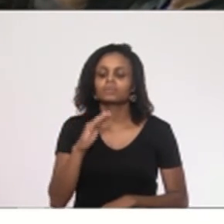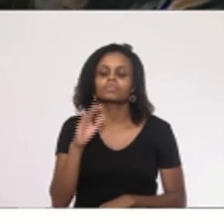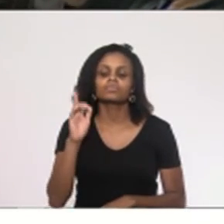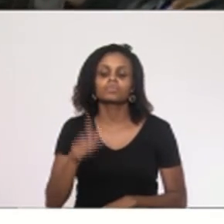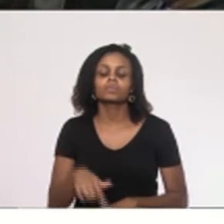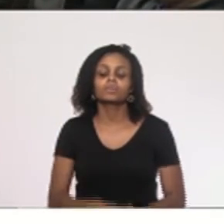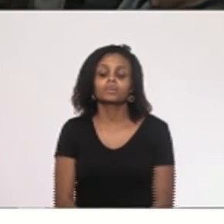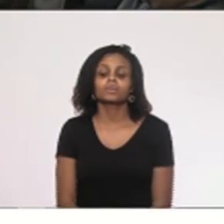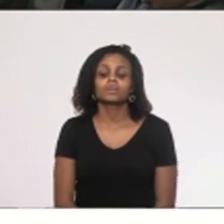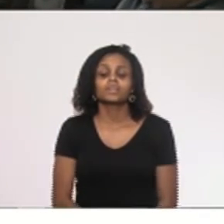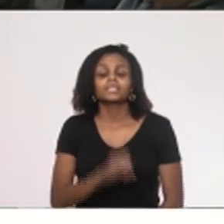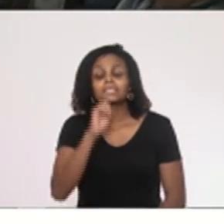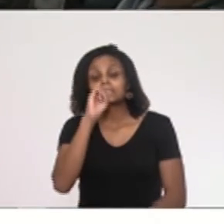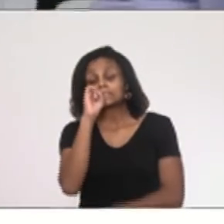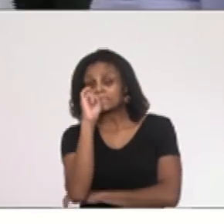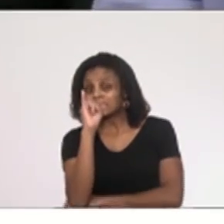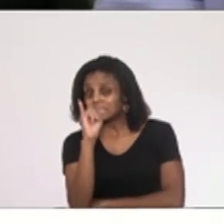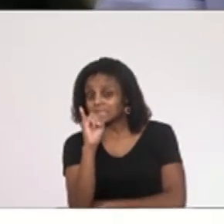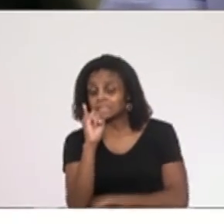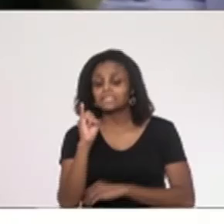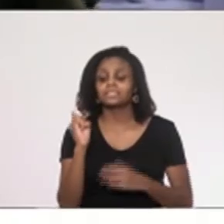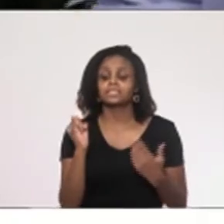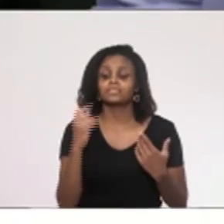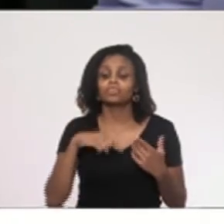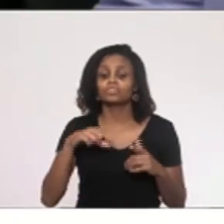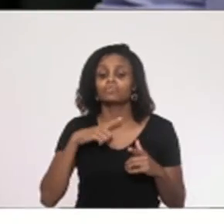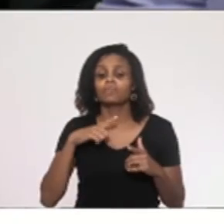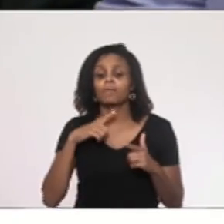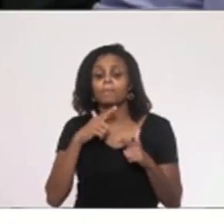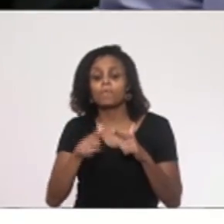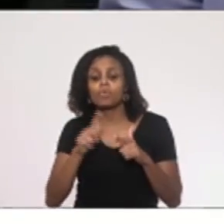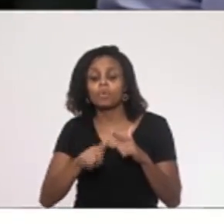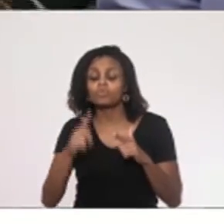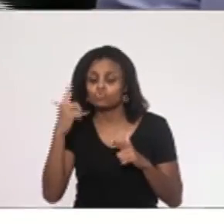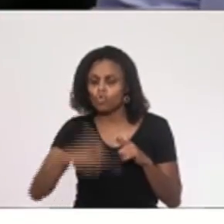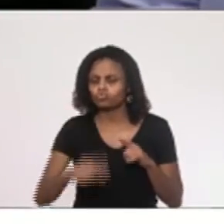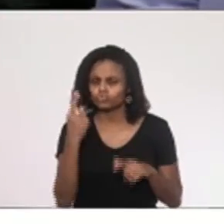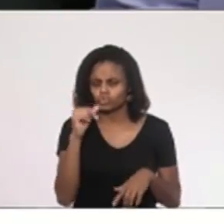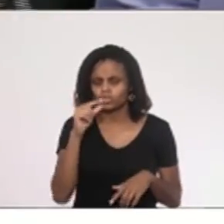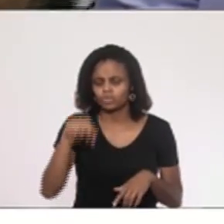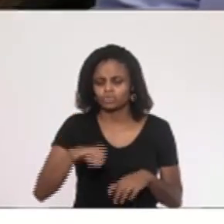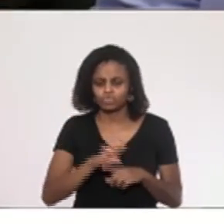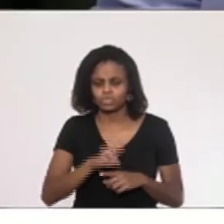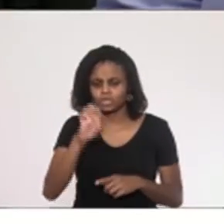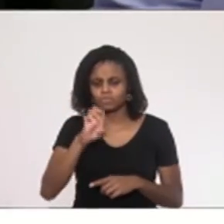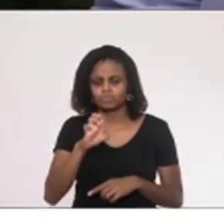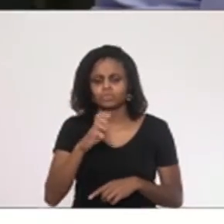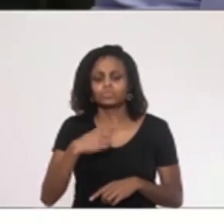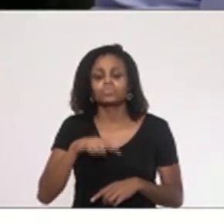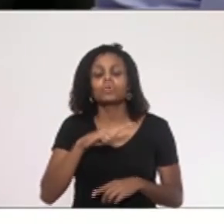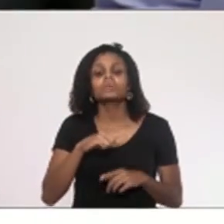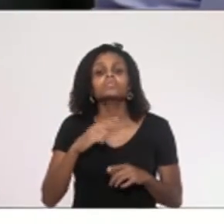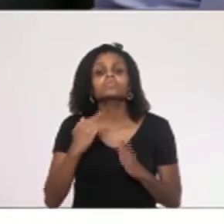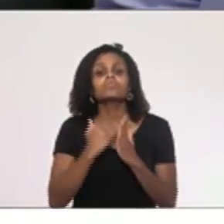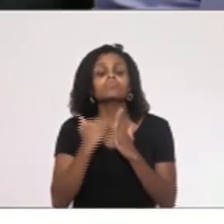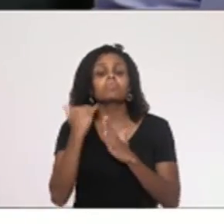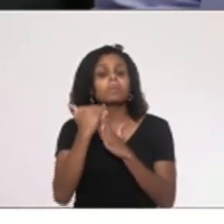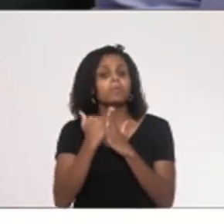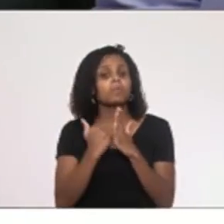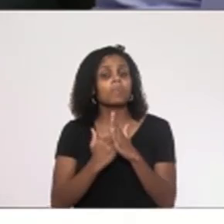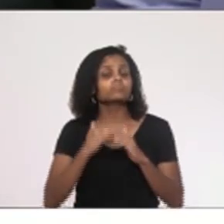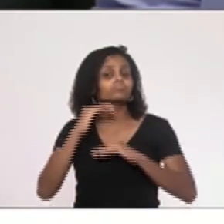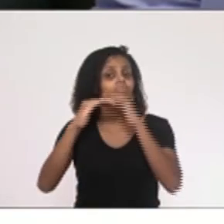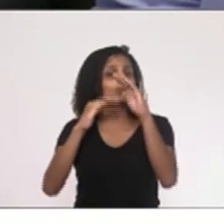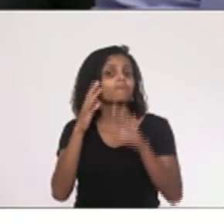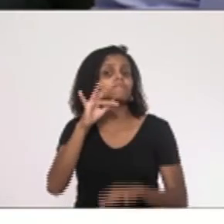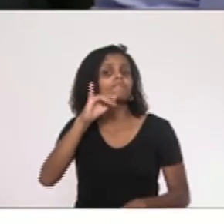que se, por acaso, viermos a ter um outro problema financeiro no Estado, e nós estamos ainda no regime de recuperação